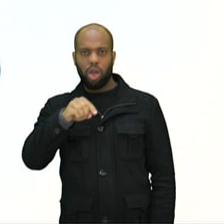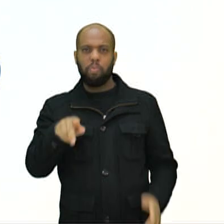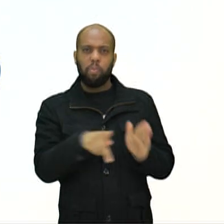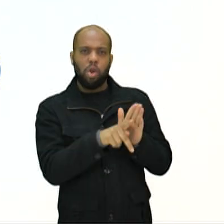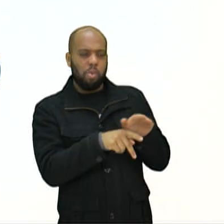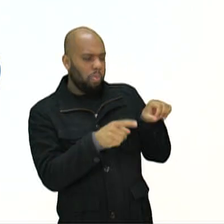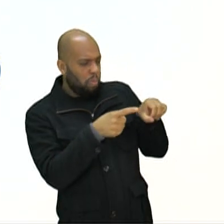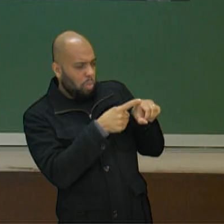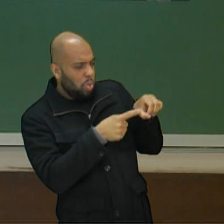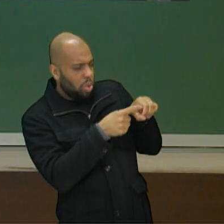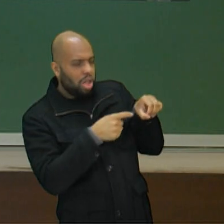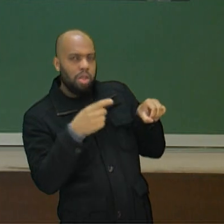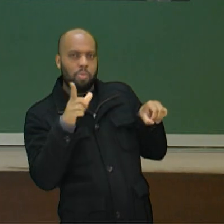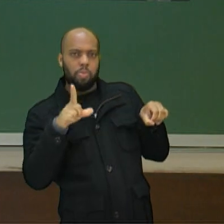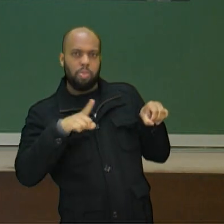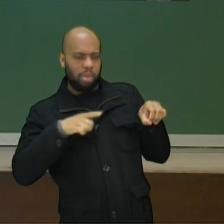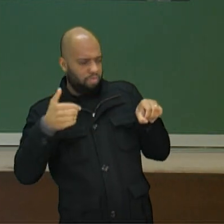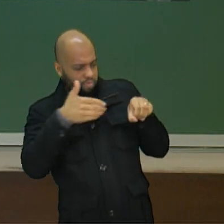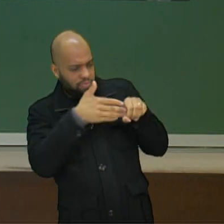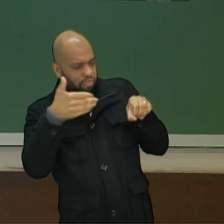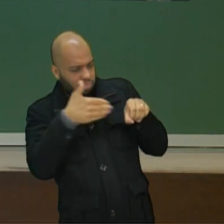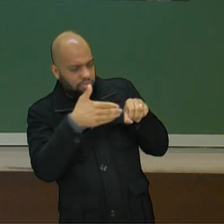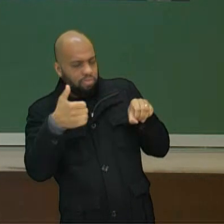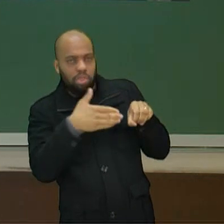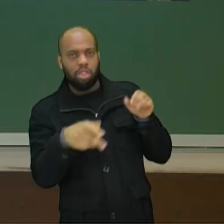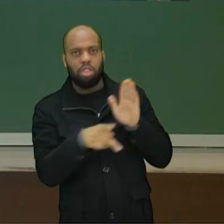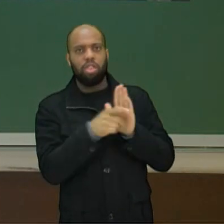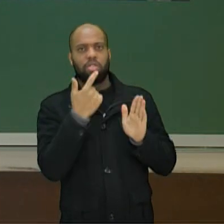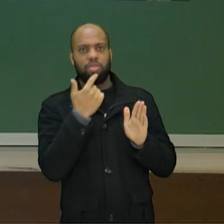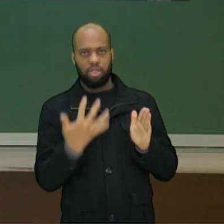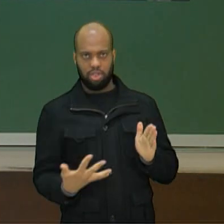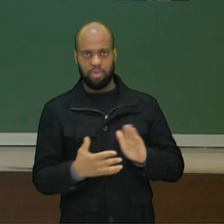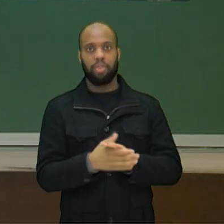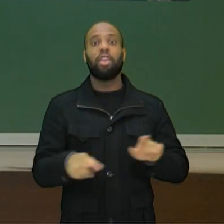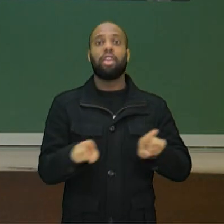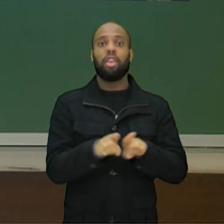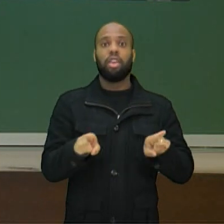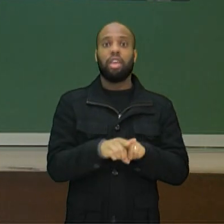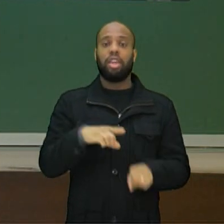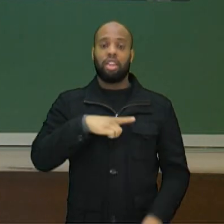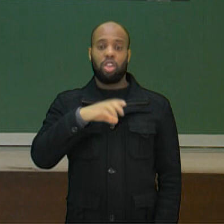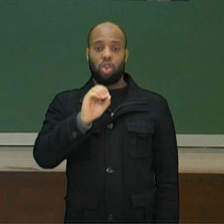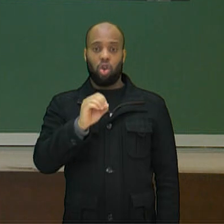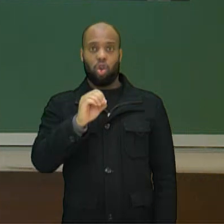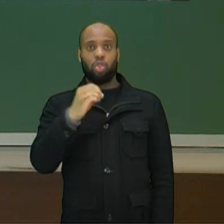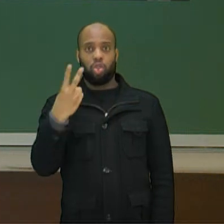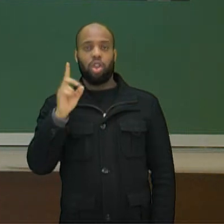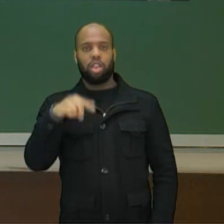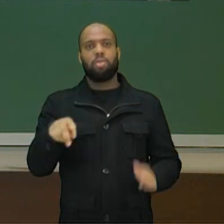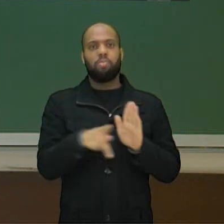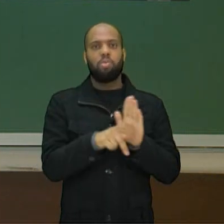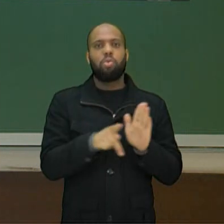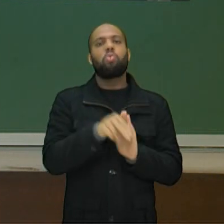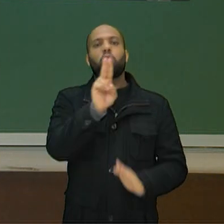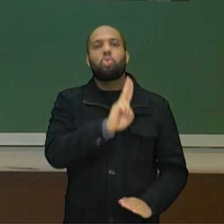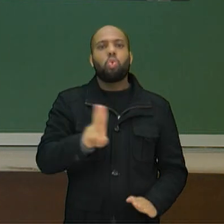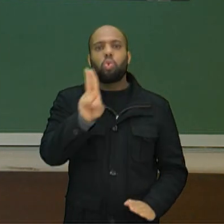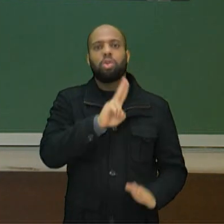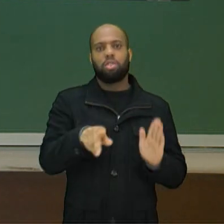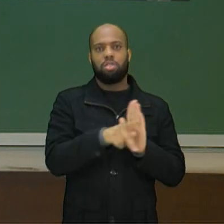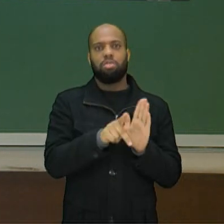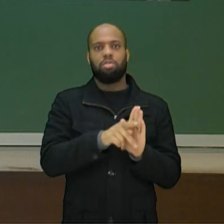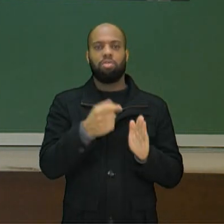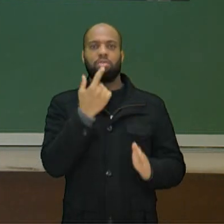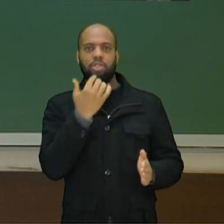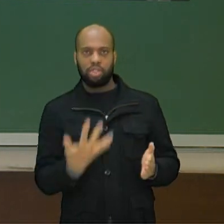o oxigênio que nós inspiramos, ele vai cair na corrente sanguínea e o dióxido de carbono vai sair por meio da nossa expiração.